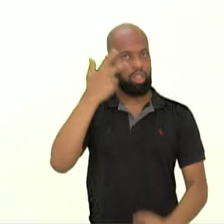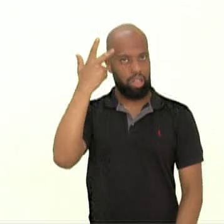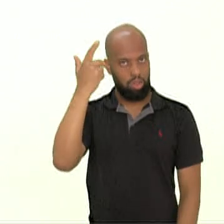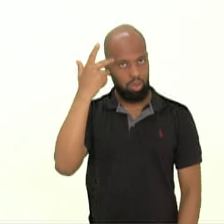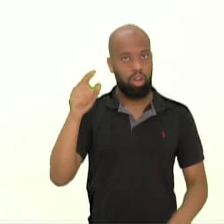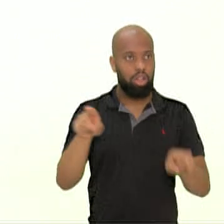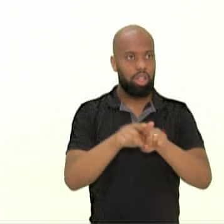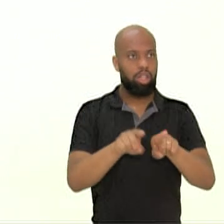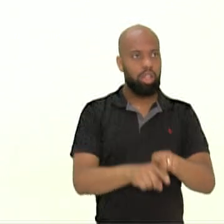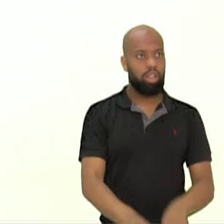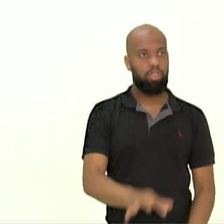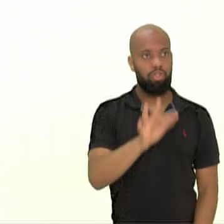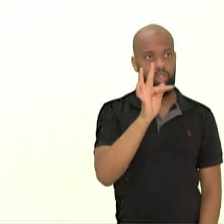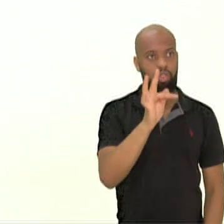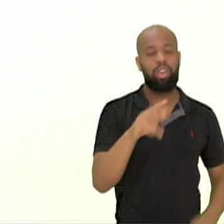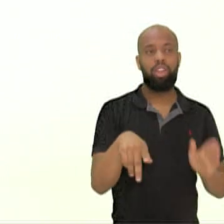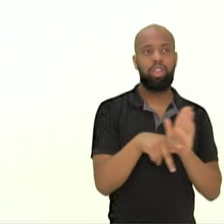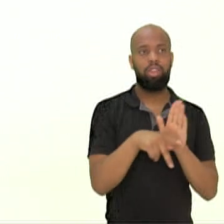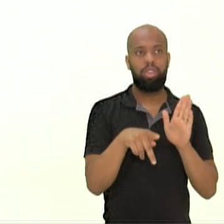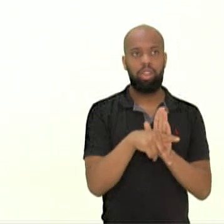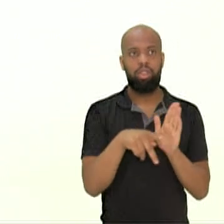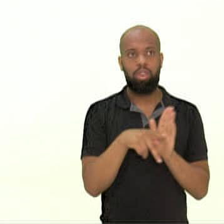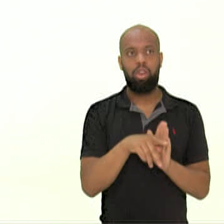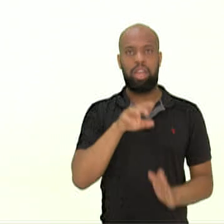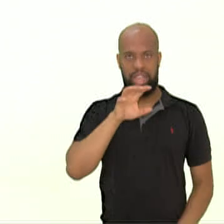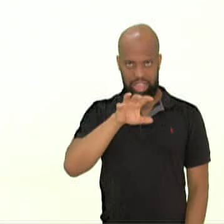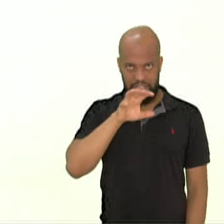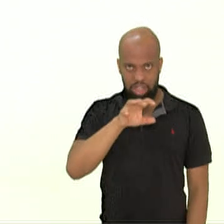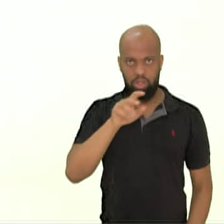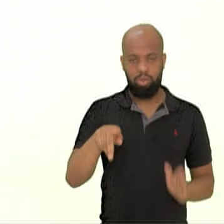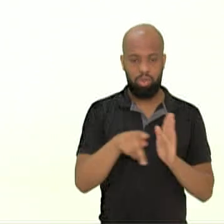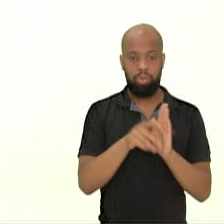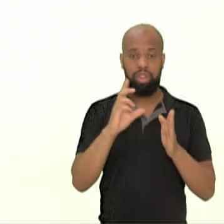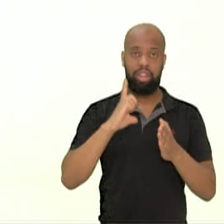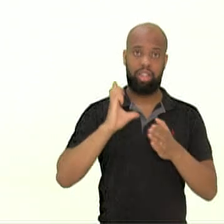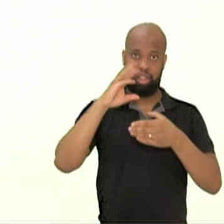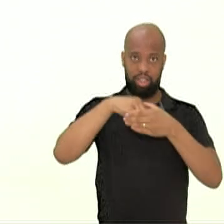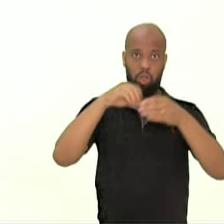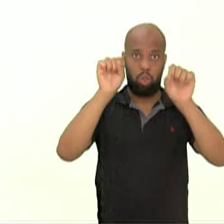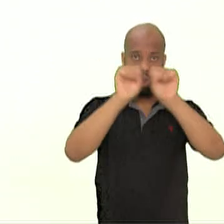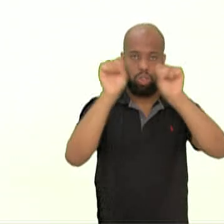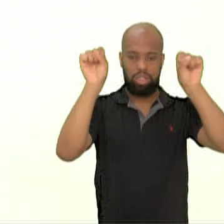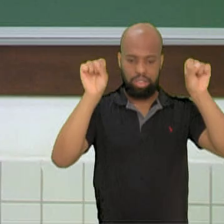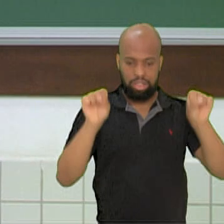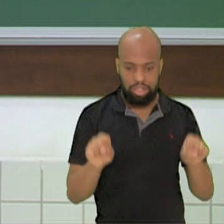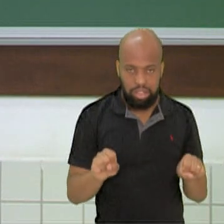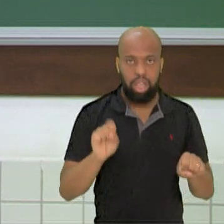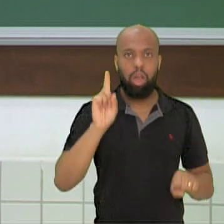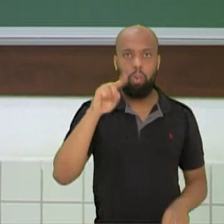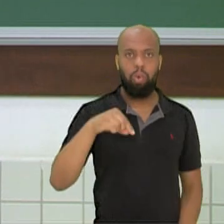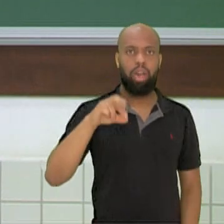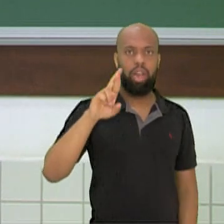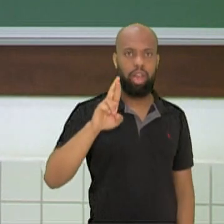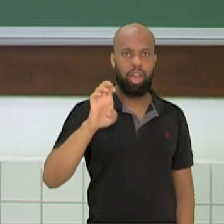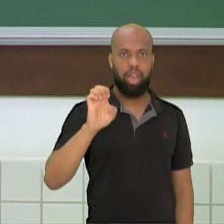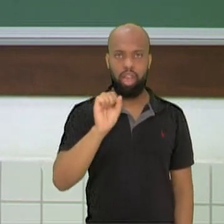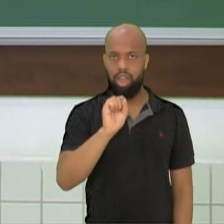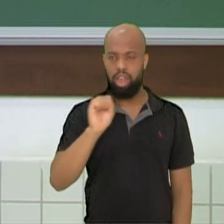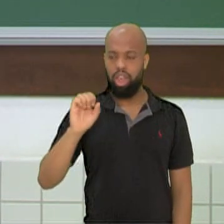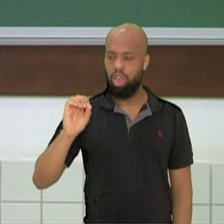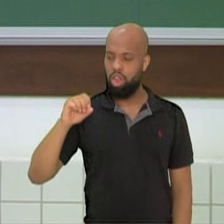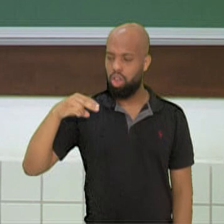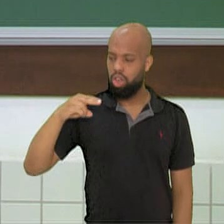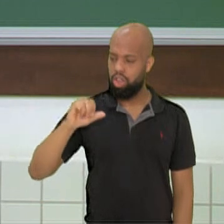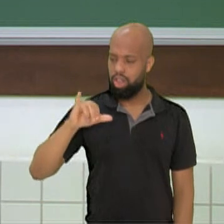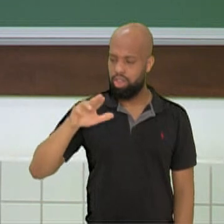ou frequências de ressonância do sistema. Bom, uma coisa que eu quero mostrar para vocês também ali, pessoal, mais uma vez vou estar utilizando aqui o